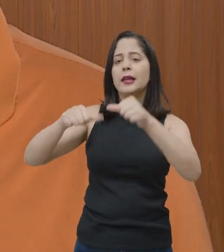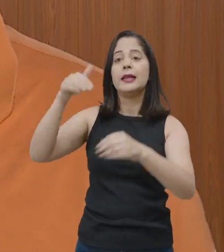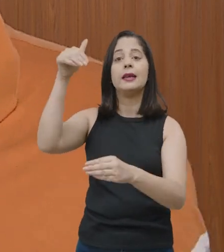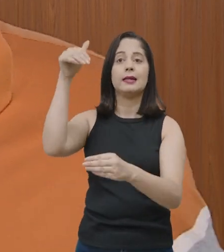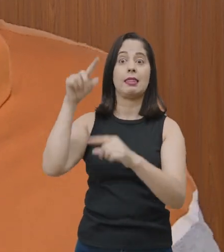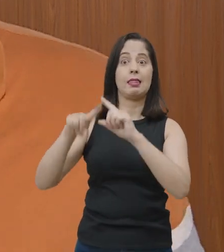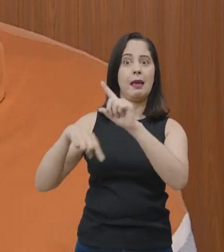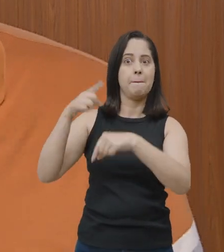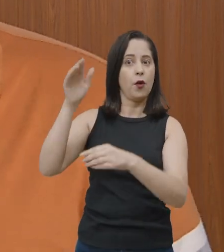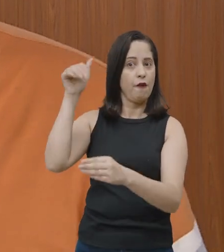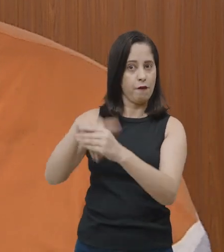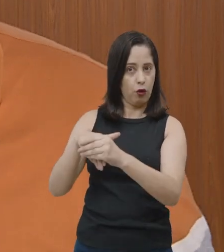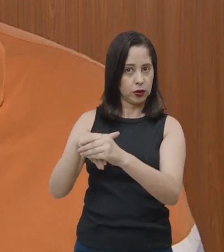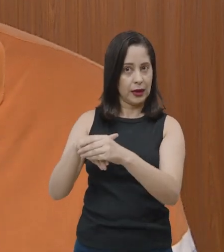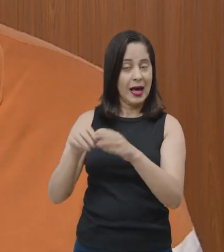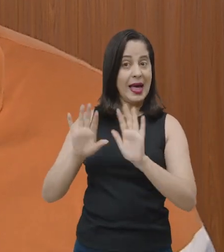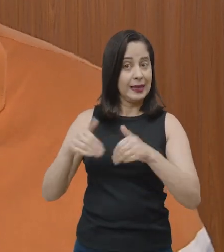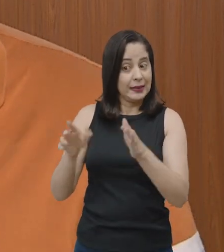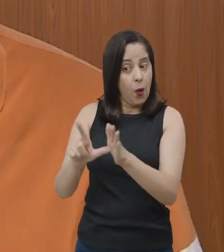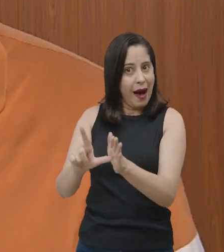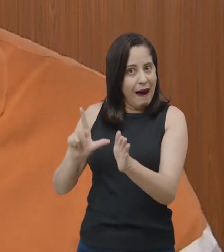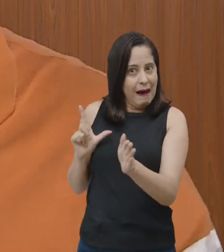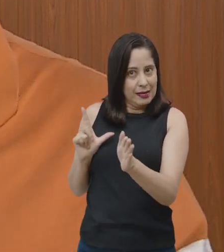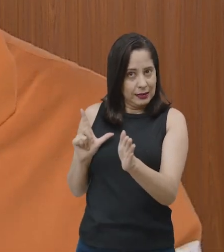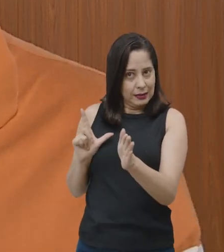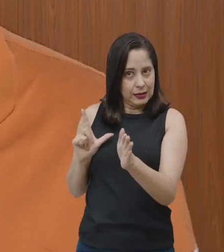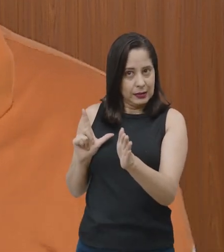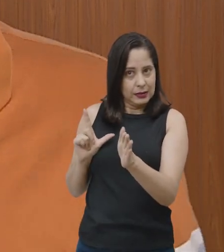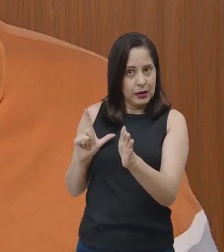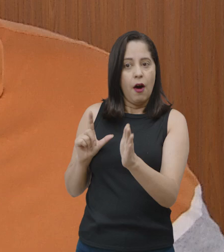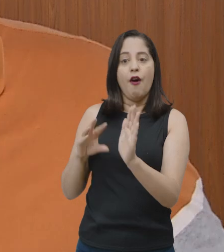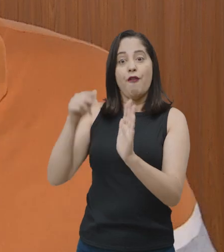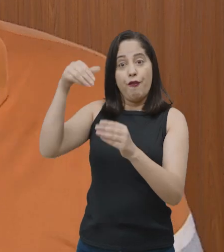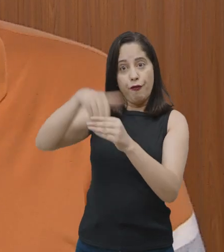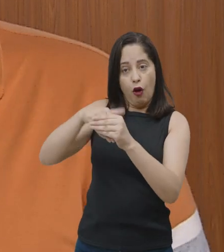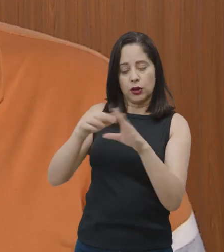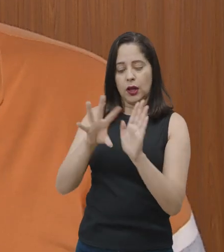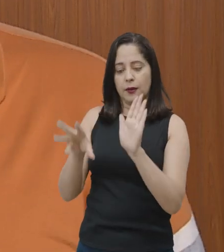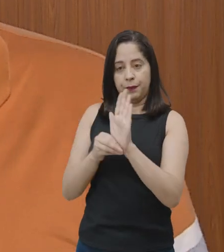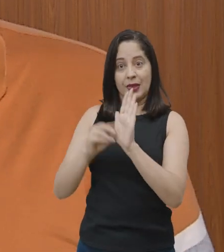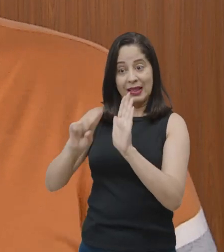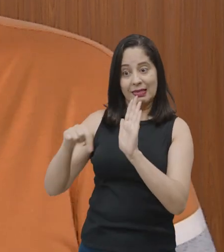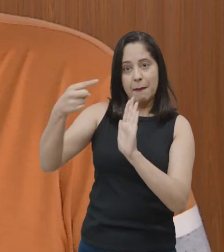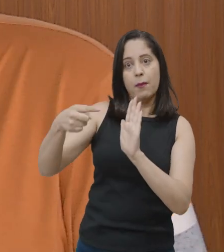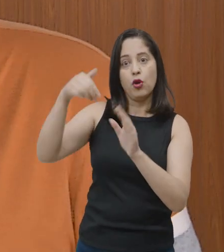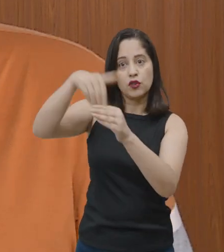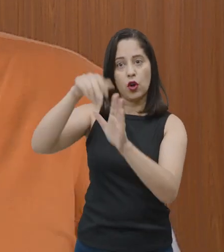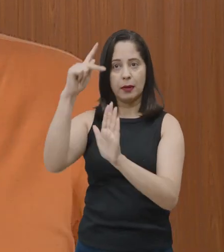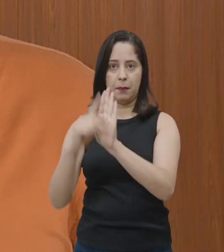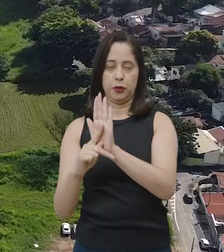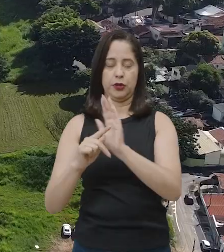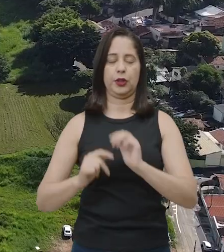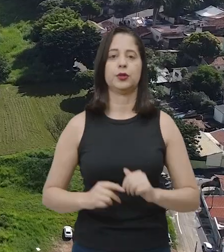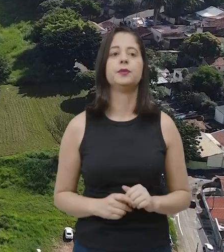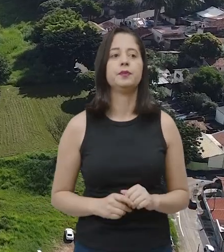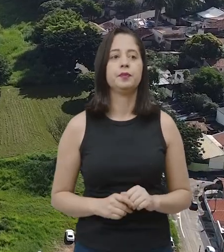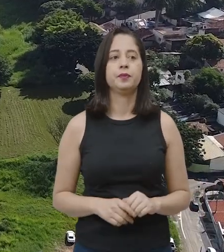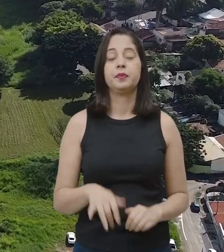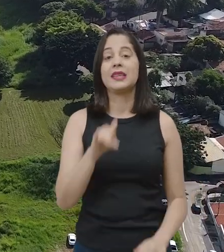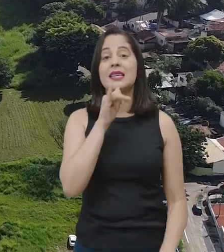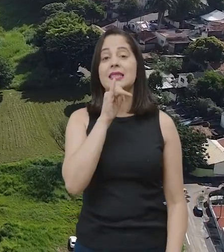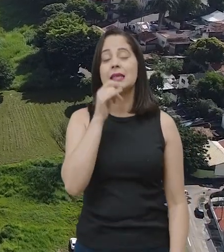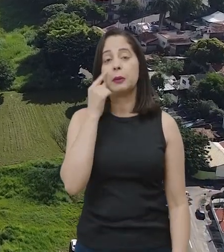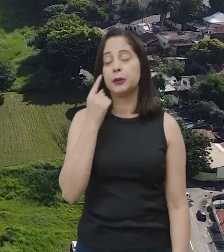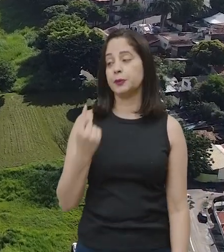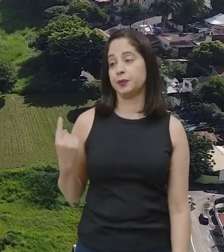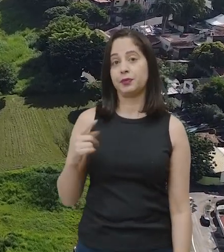votadas junto com o projeto. Então, antes da votação do projeto, são votadas as emendas, na mesma sessão. Um exemplo